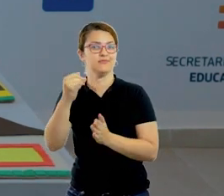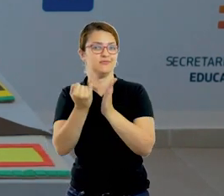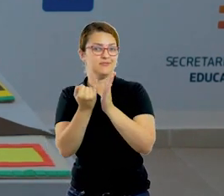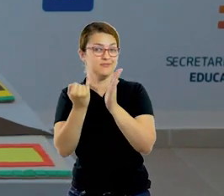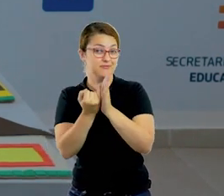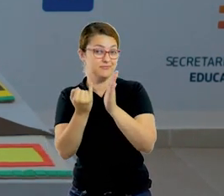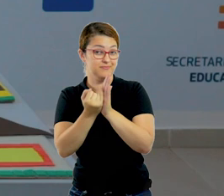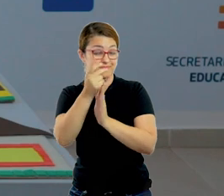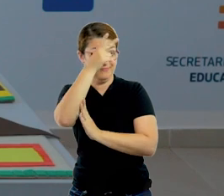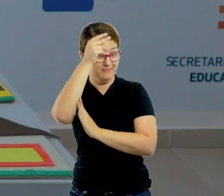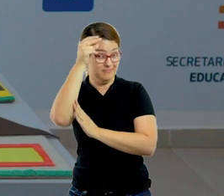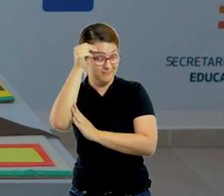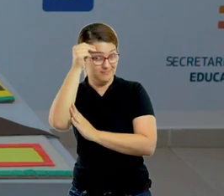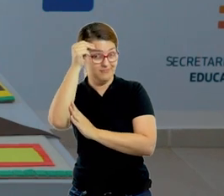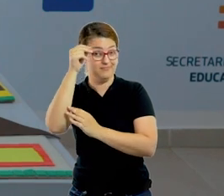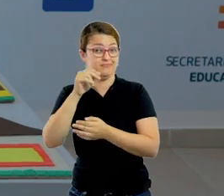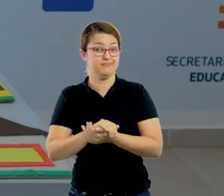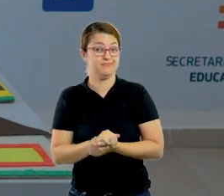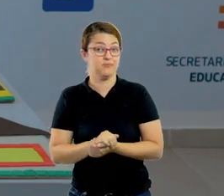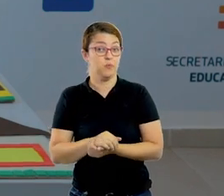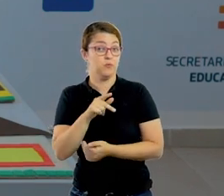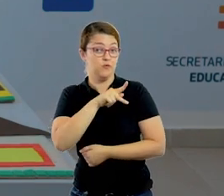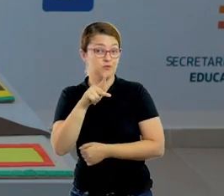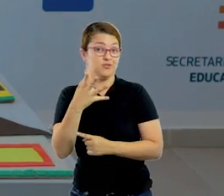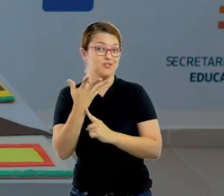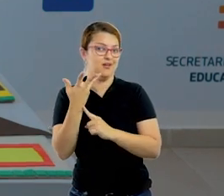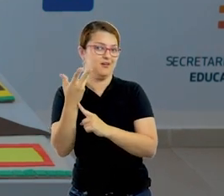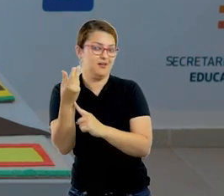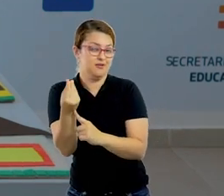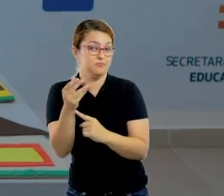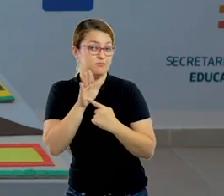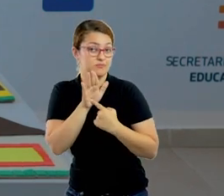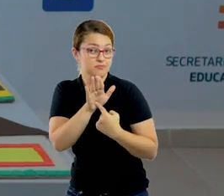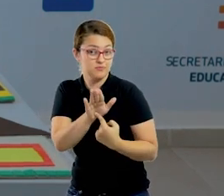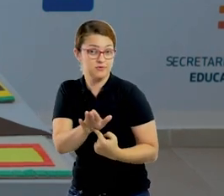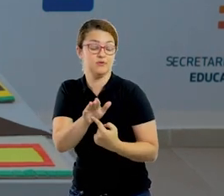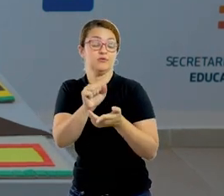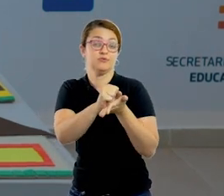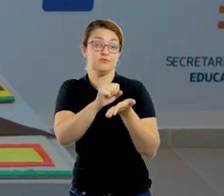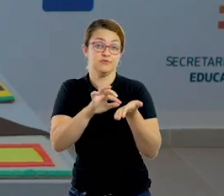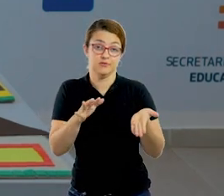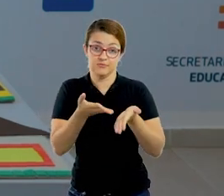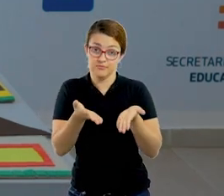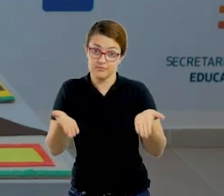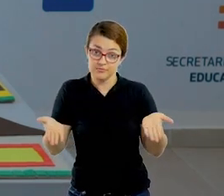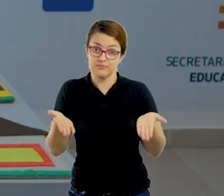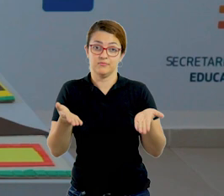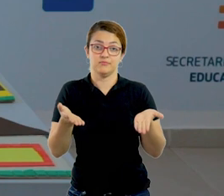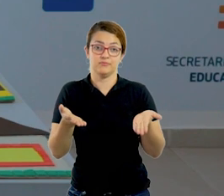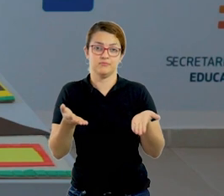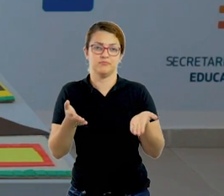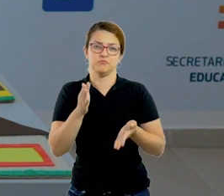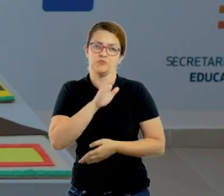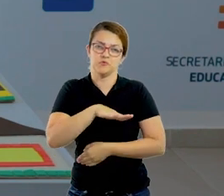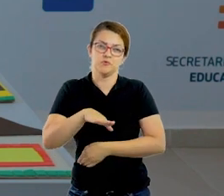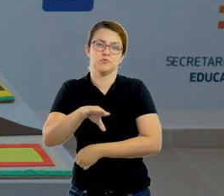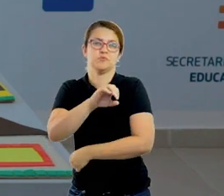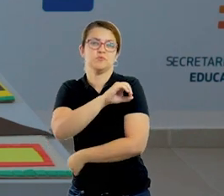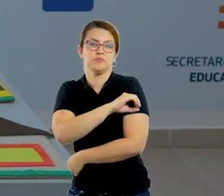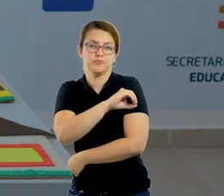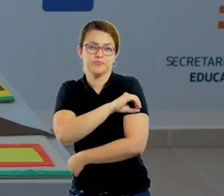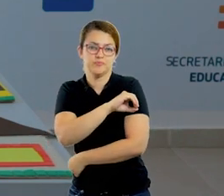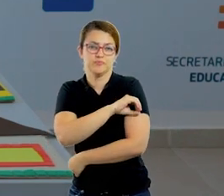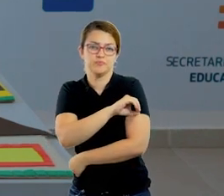de arte, né? Vou apresentar atividade para vocês direcionada para a educação infantil e para o